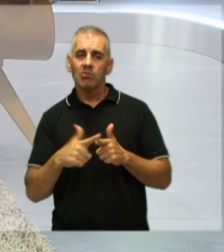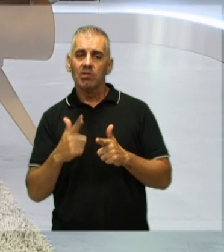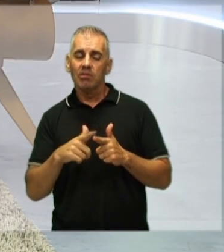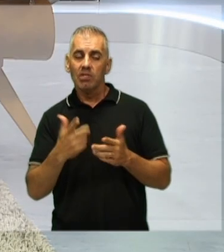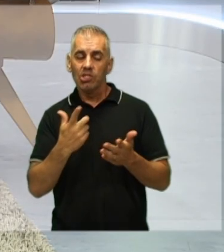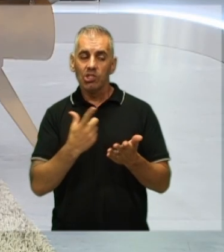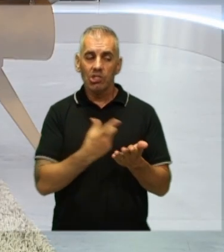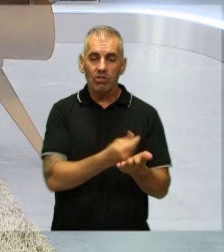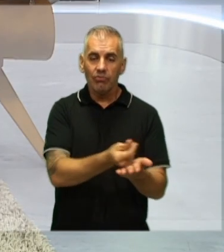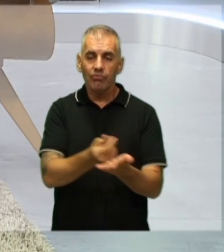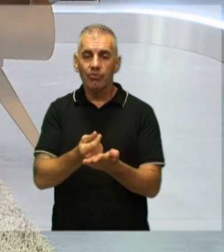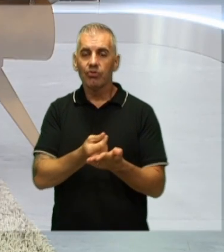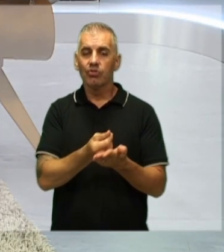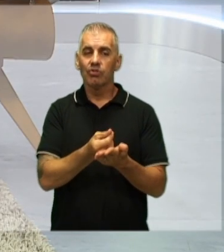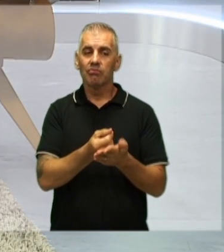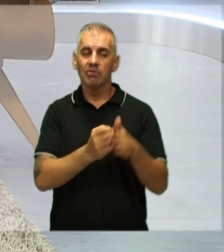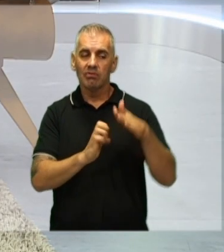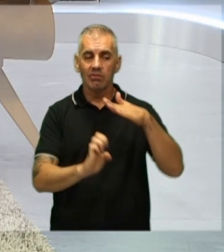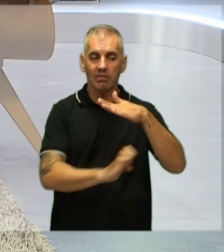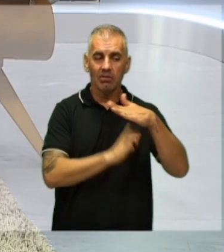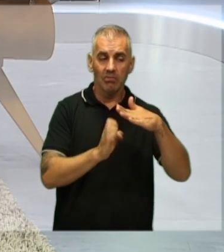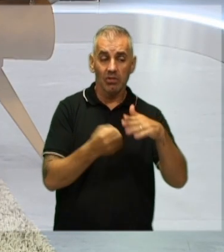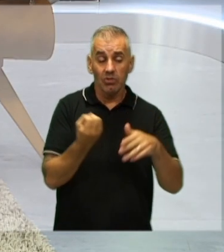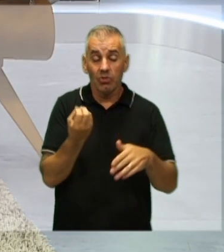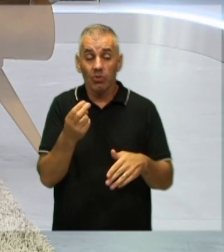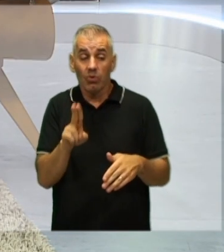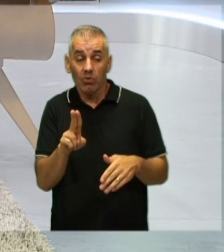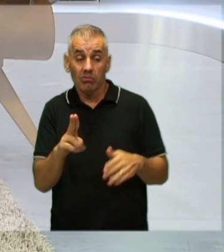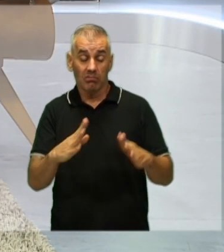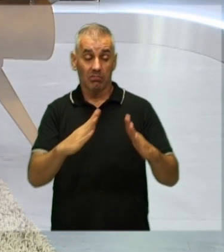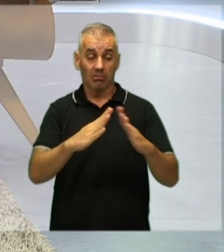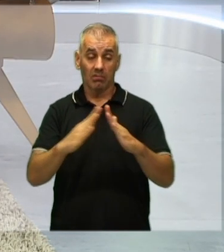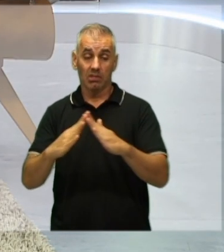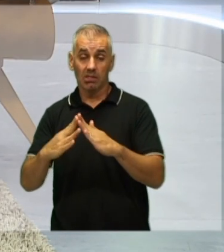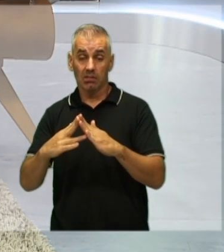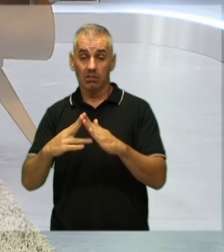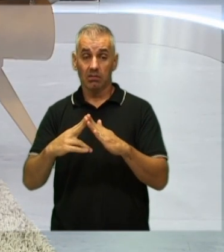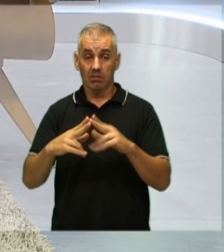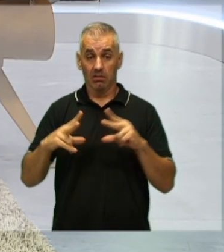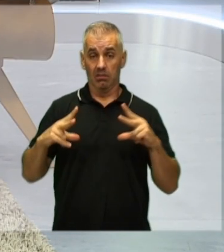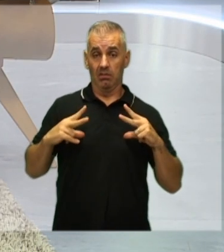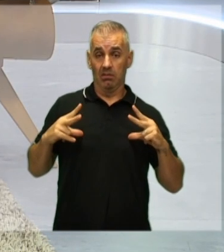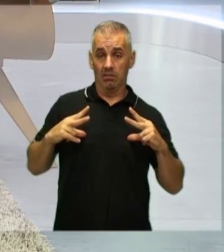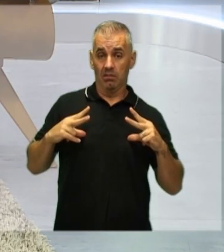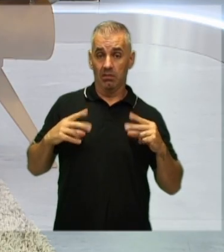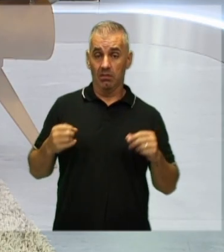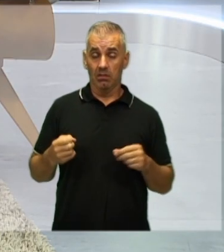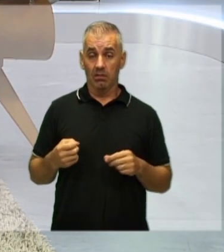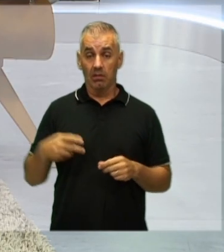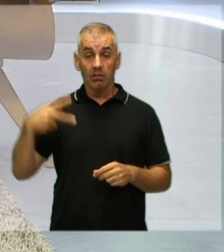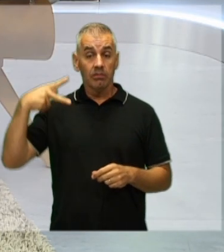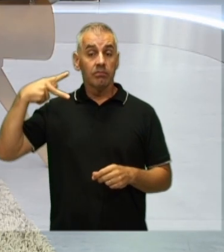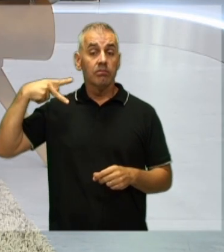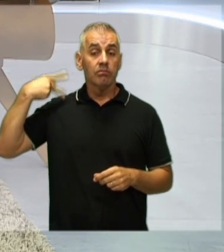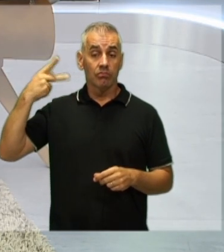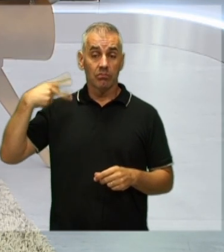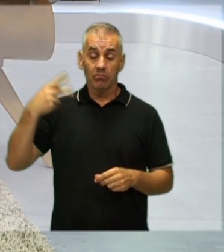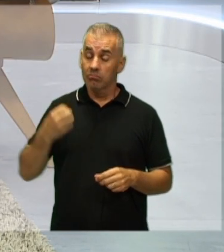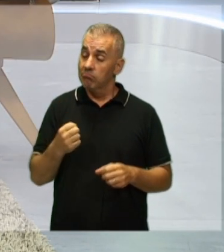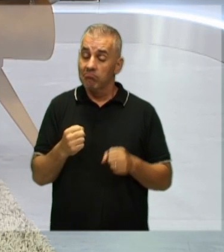parte ou do morador ou da construtora? É que quando o vereador não pode fazer uma lei que onera ou o município, né?